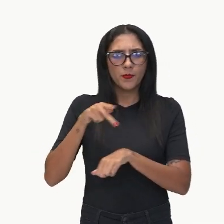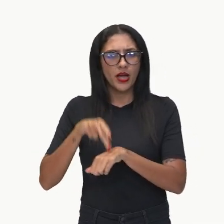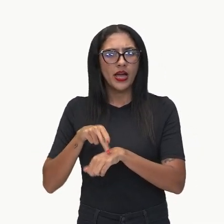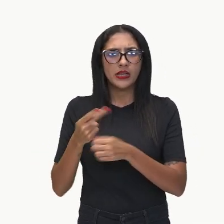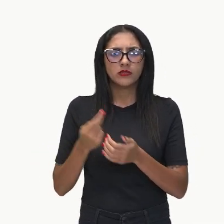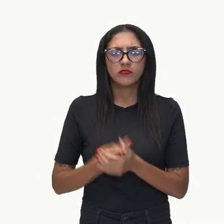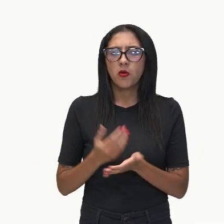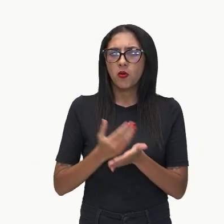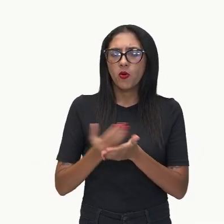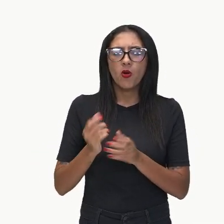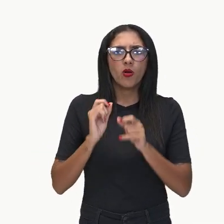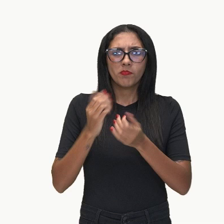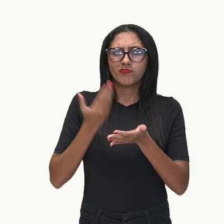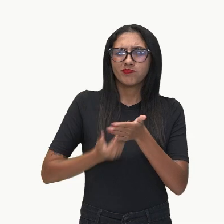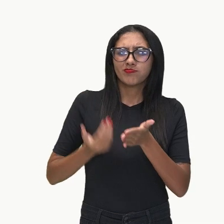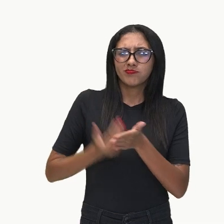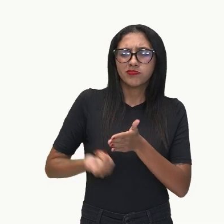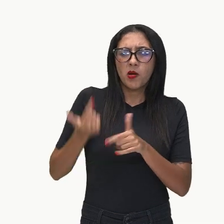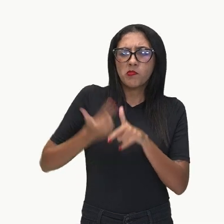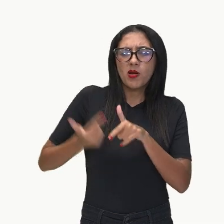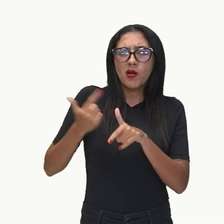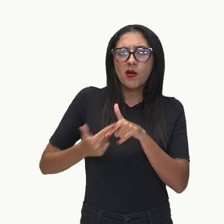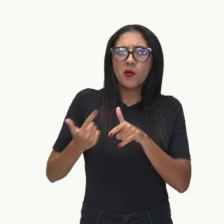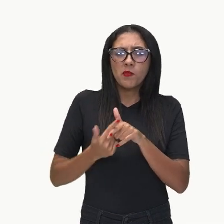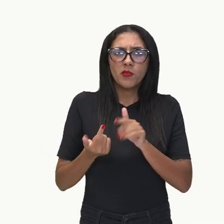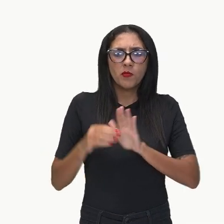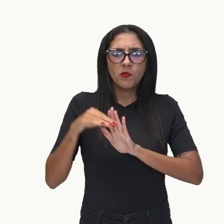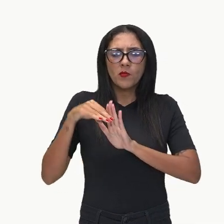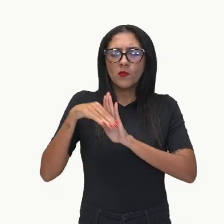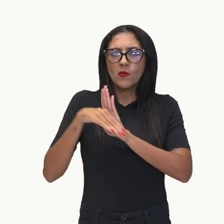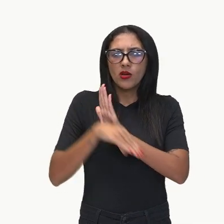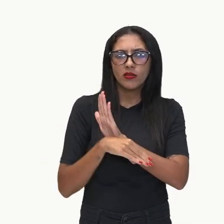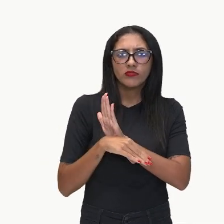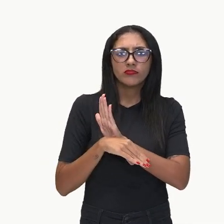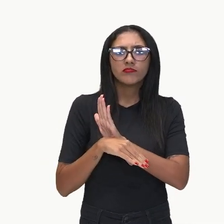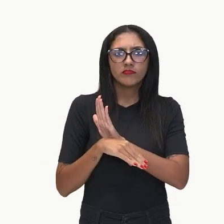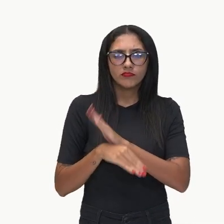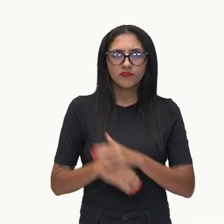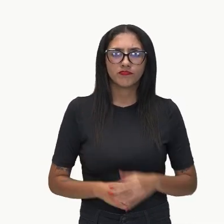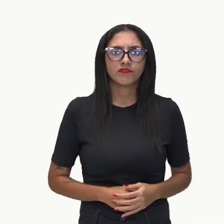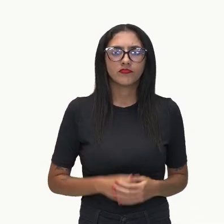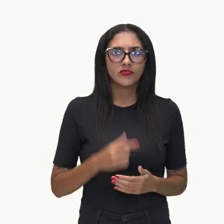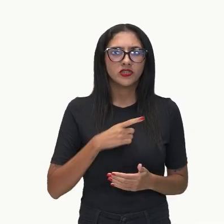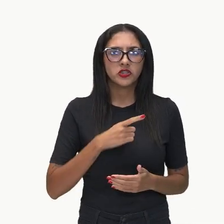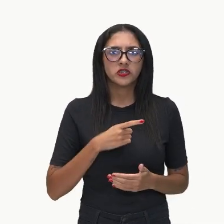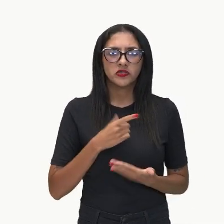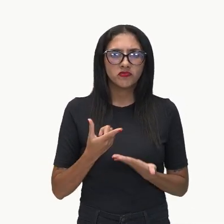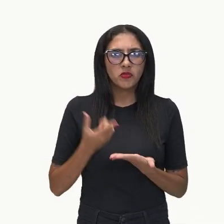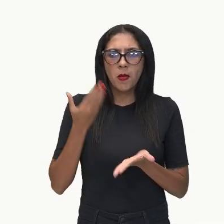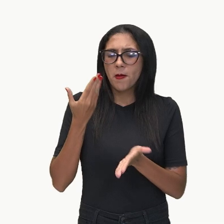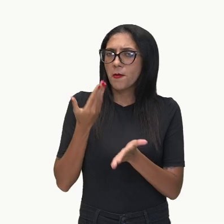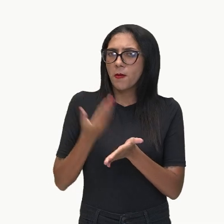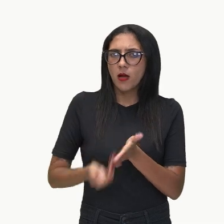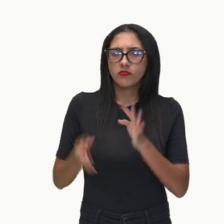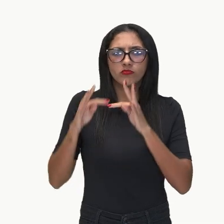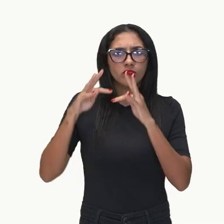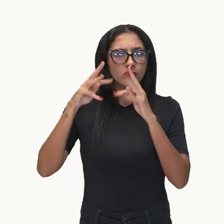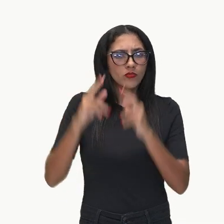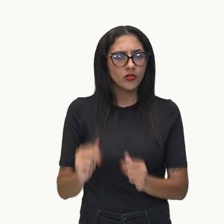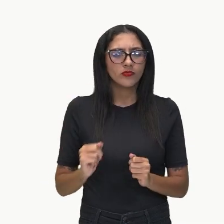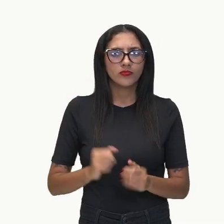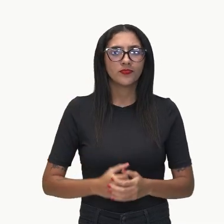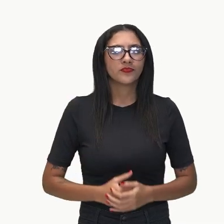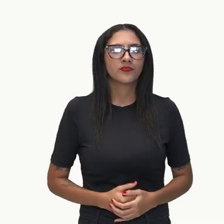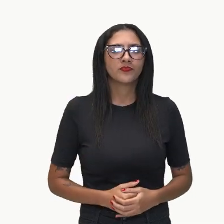entraram então em colapso, ou seja, houve a derrocada final do eixo, né? A gente